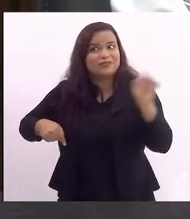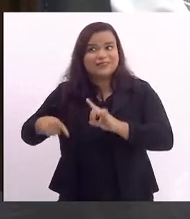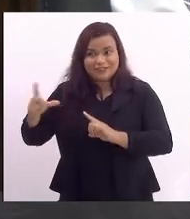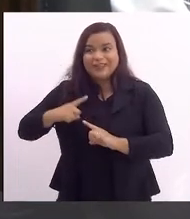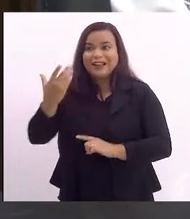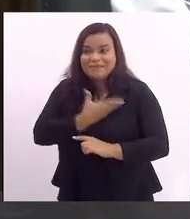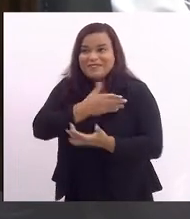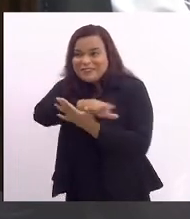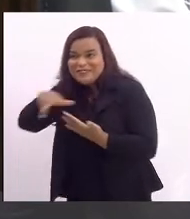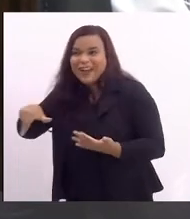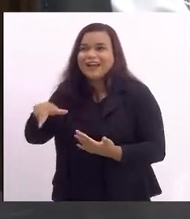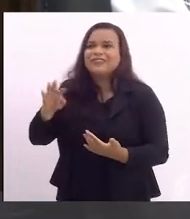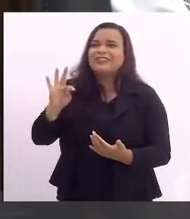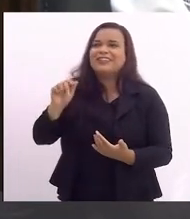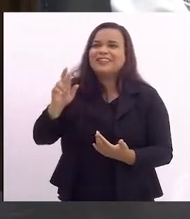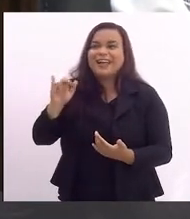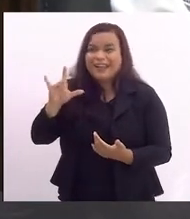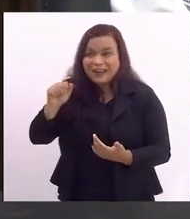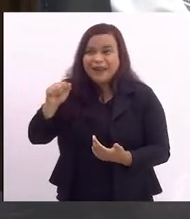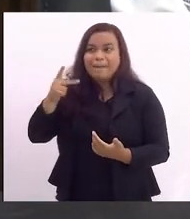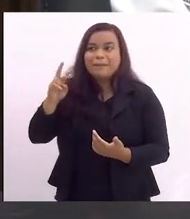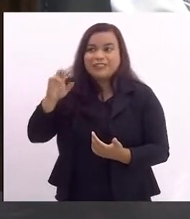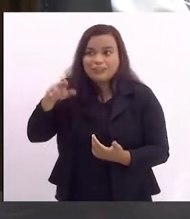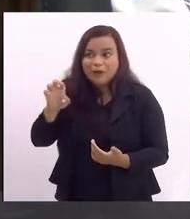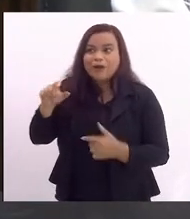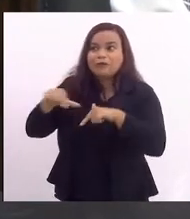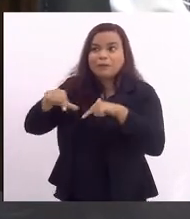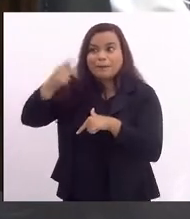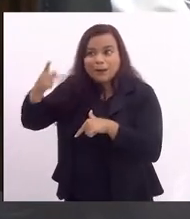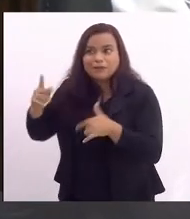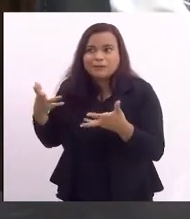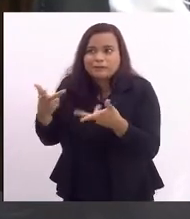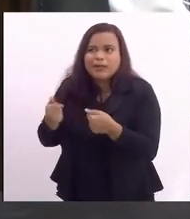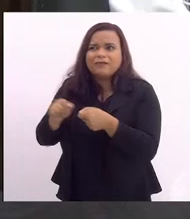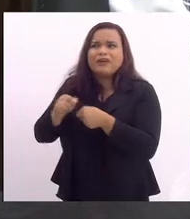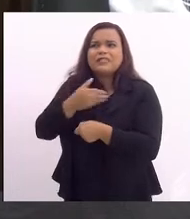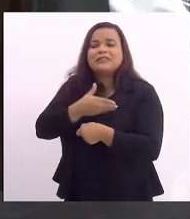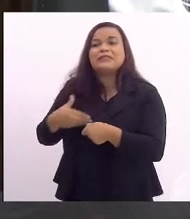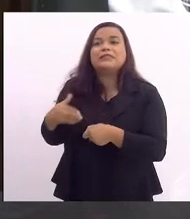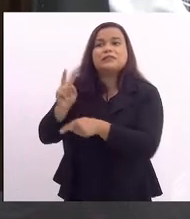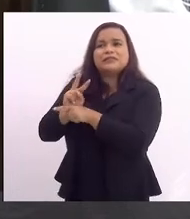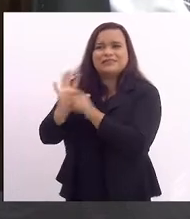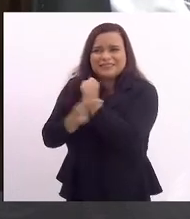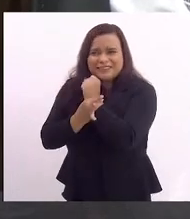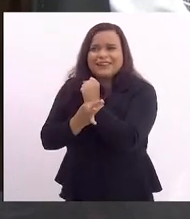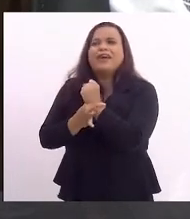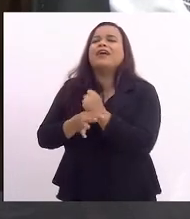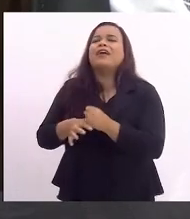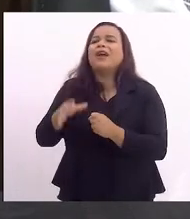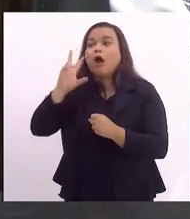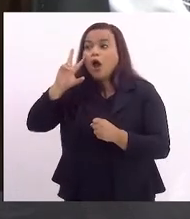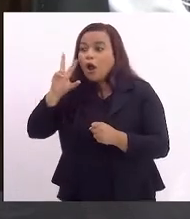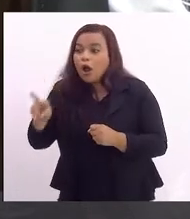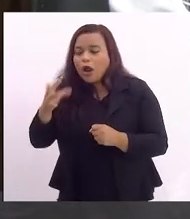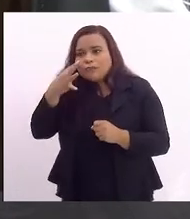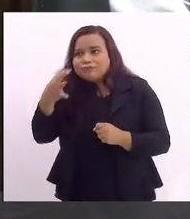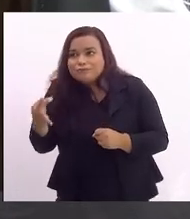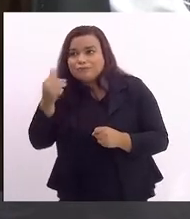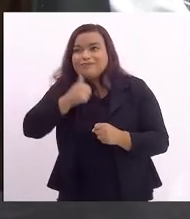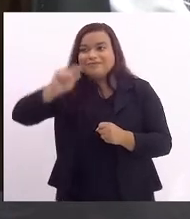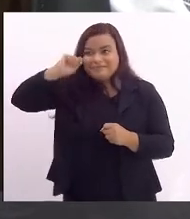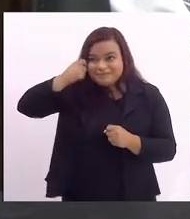né, Thalíria Petroni, precisamos falar do trabalho que ela faz a partir da segurança pública, do olhar de mulher preta para a segurança pública de todas as